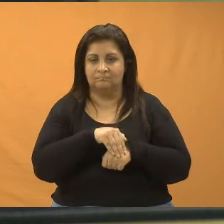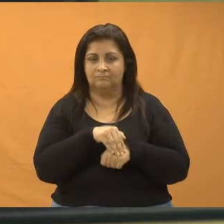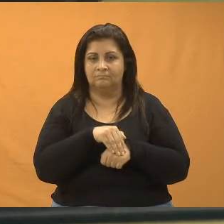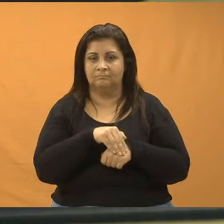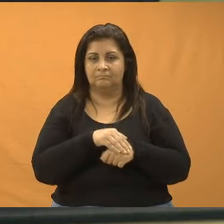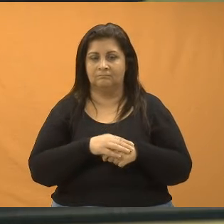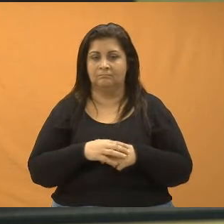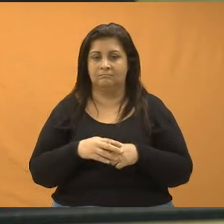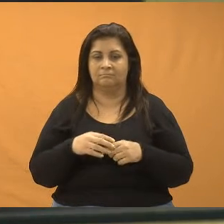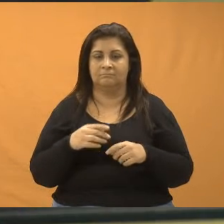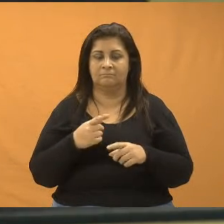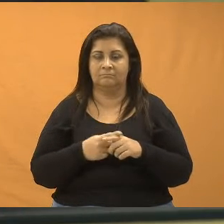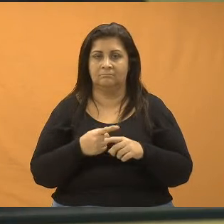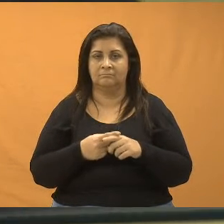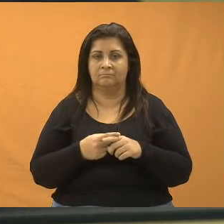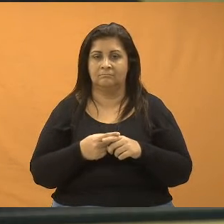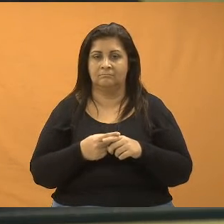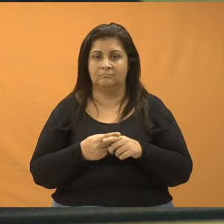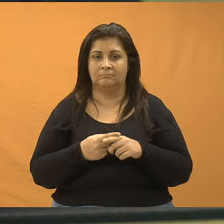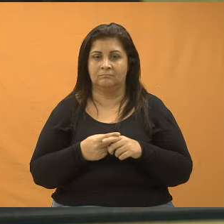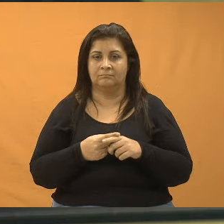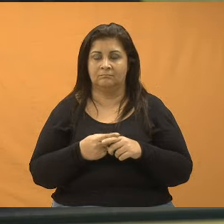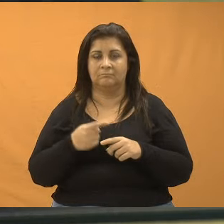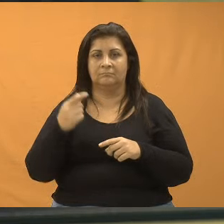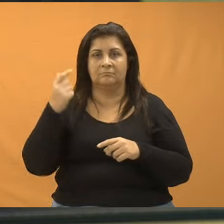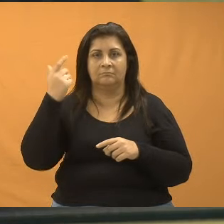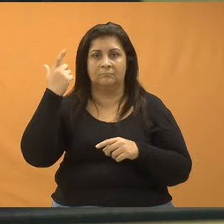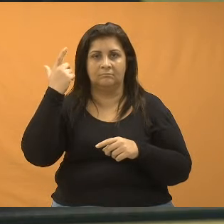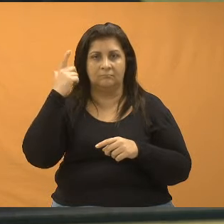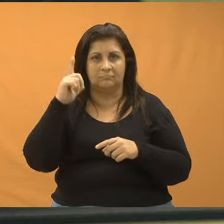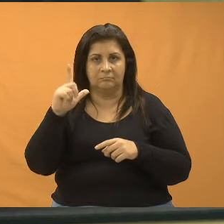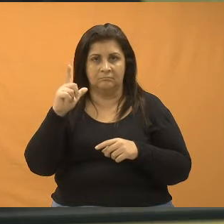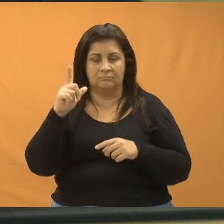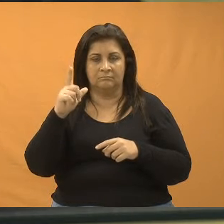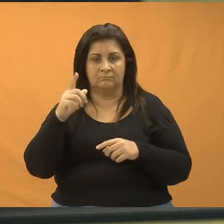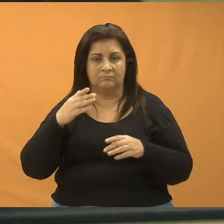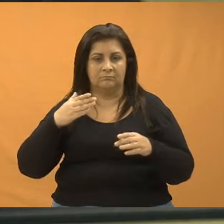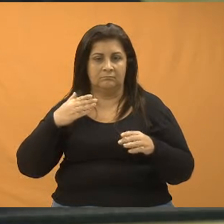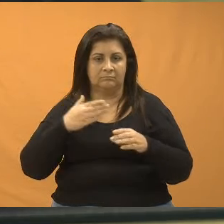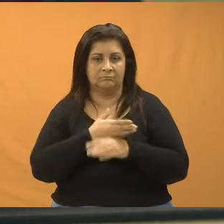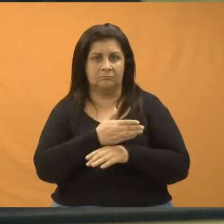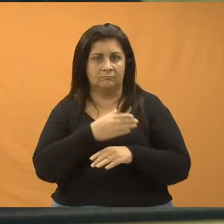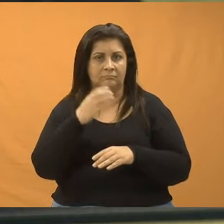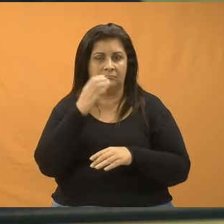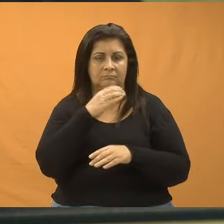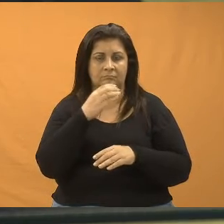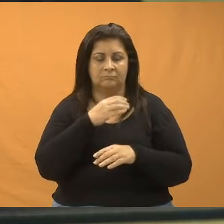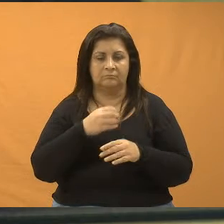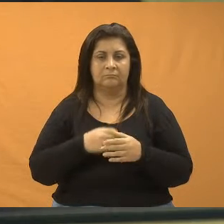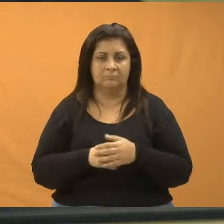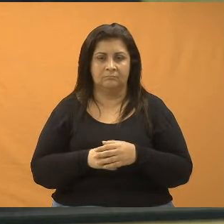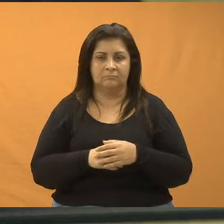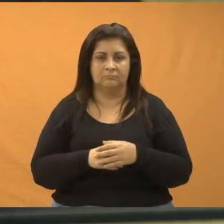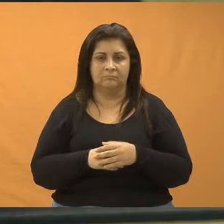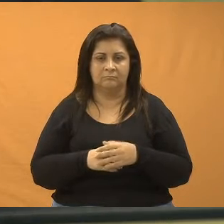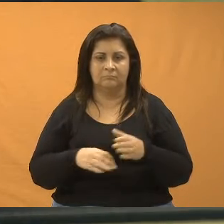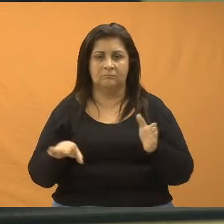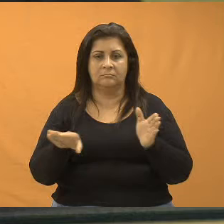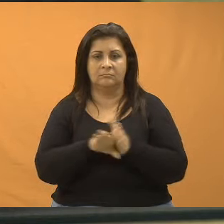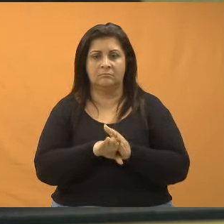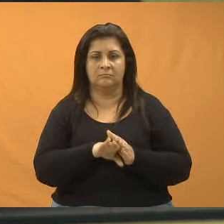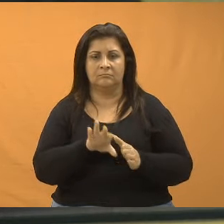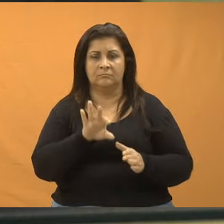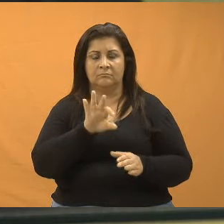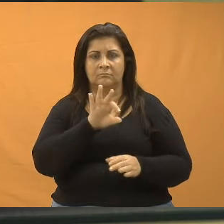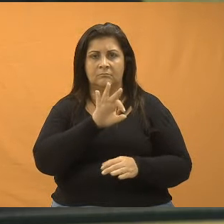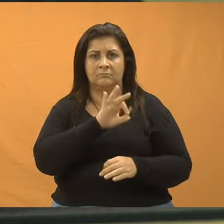foi feita, do dia para a noite, se conseguiu uma liminar judicial de intervenção, chegou-se com a Guarda Civil e